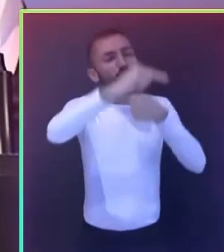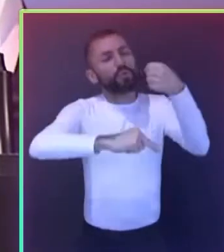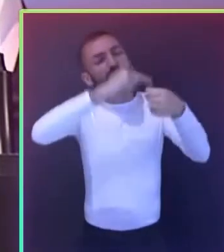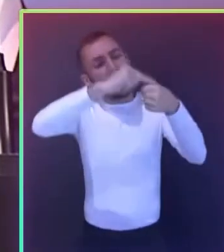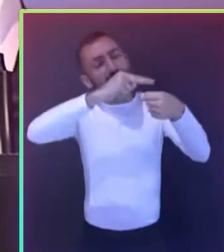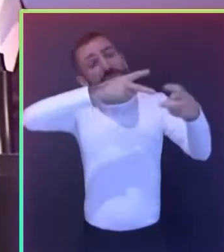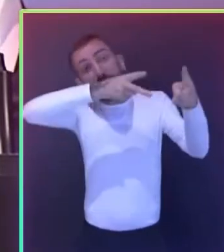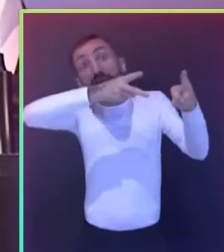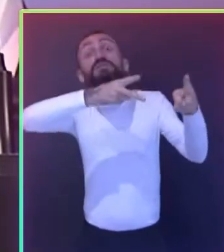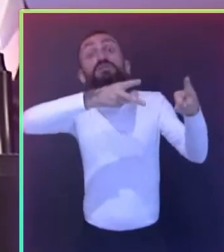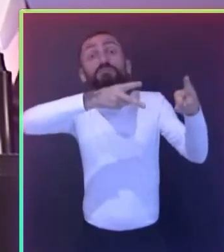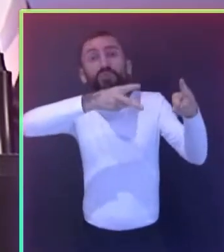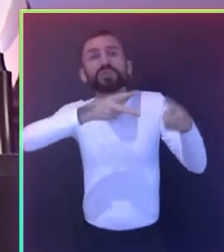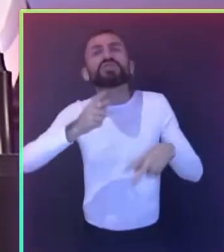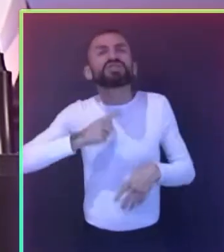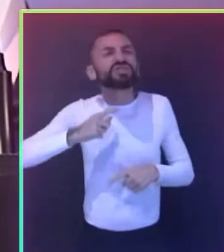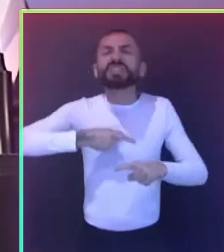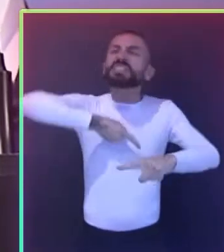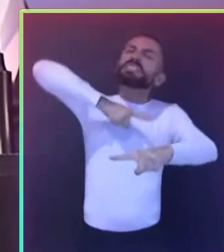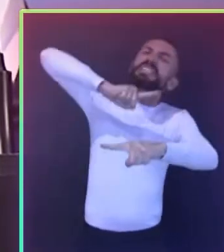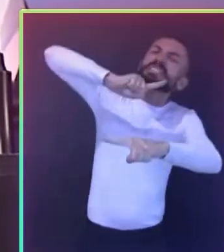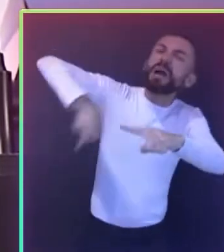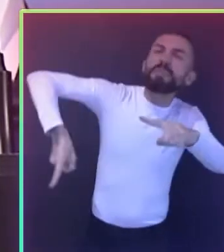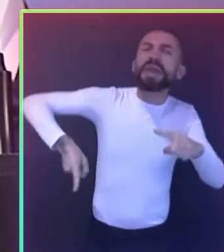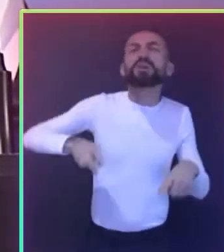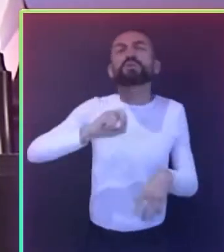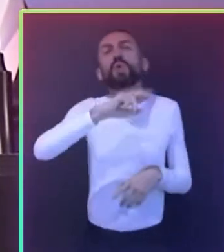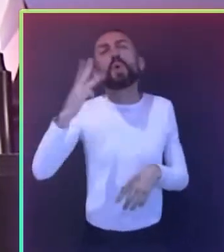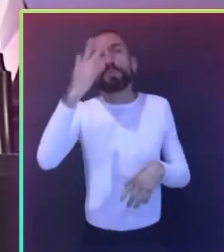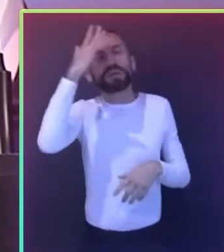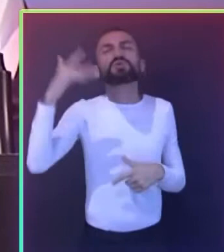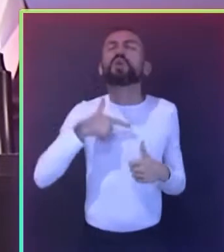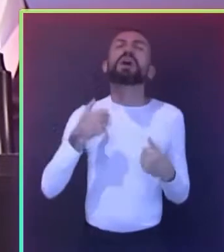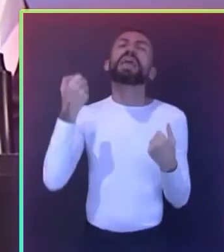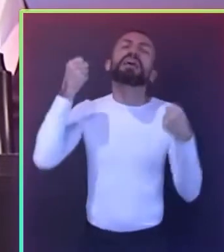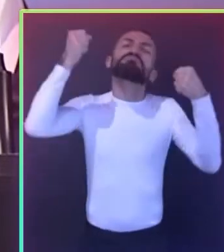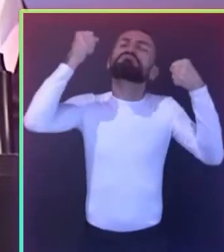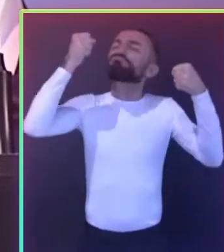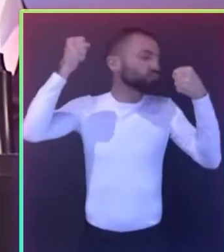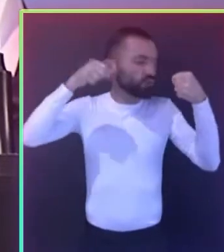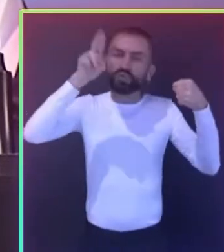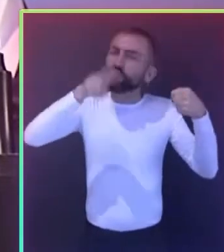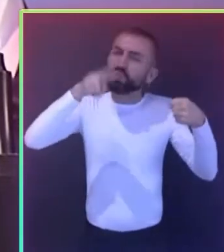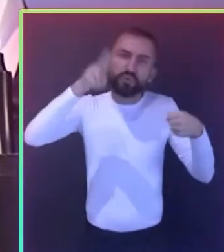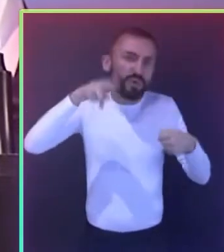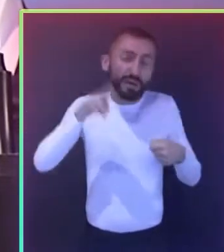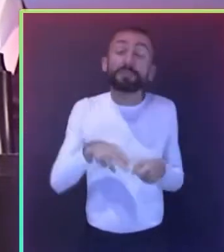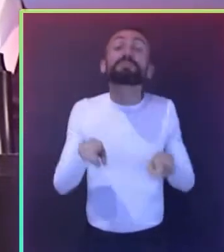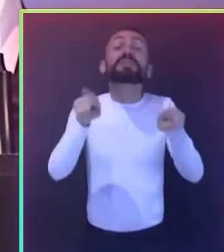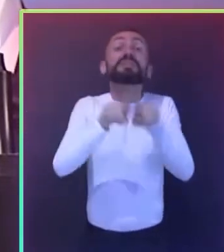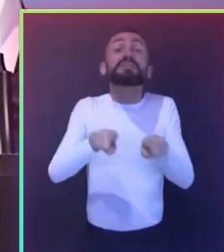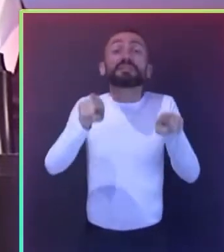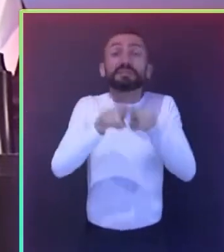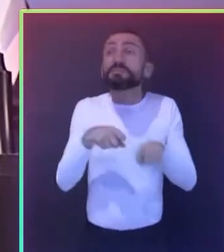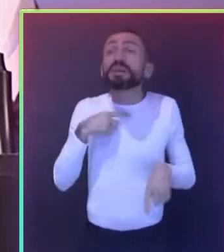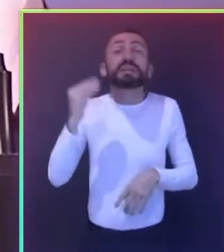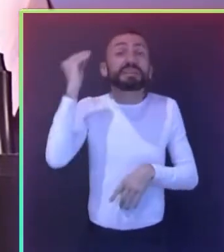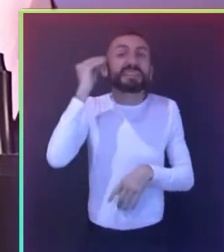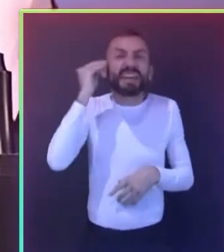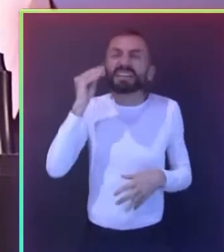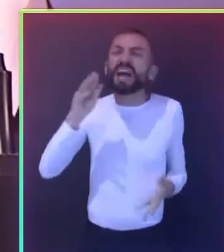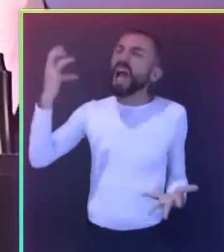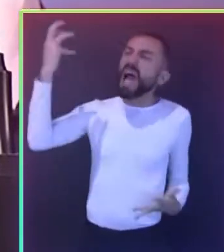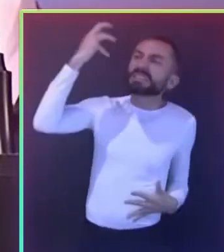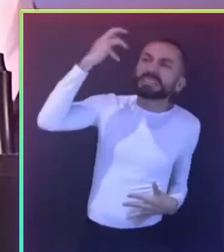espaço para qualquer tipo de cerceamento da manifestação legítima os seus membros e Tolerância Zero com toda e qualquer tipo de